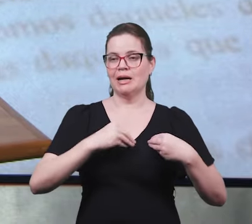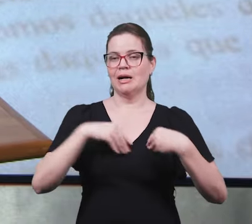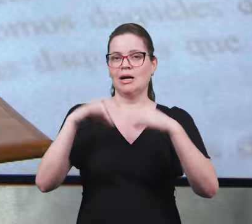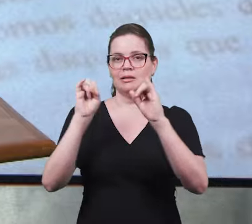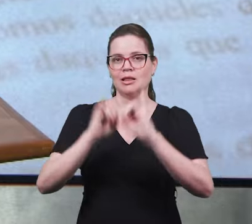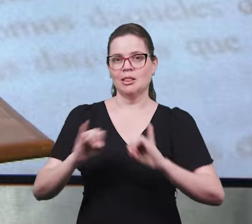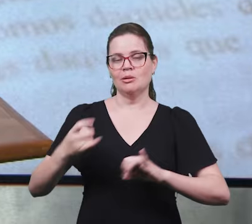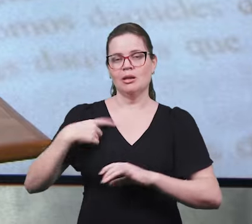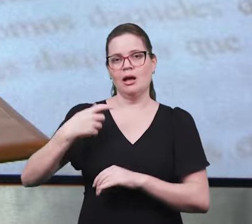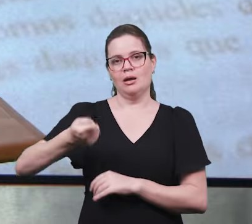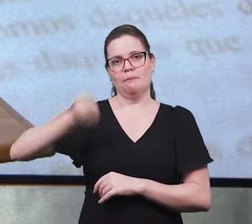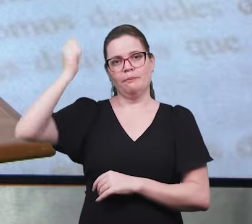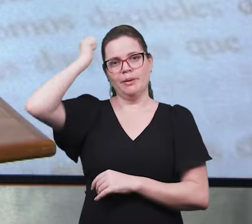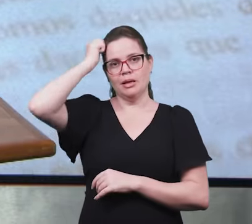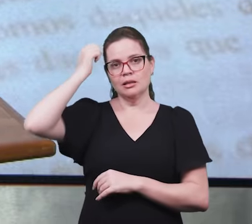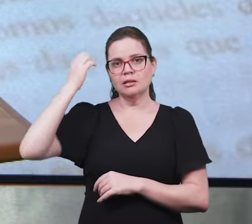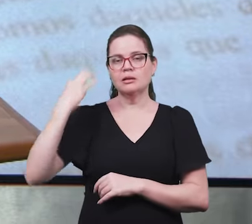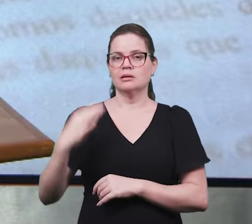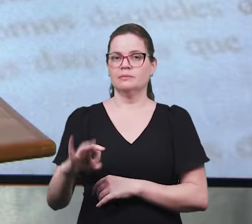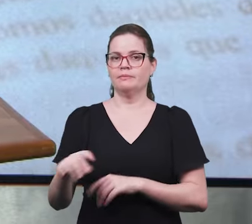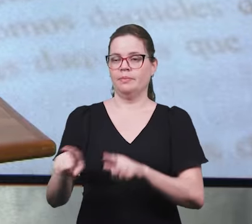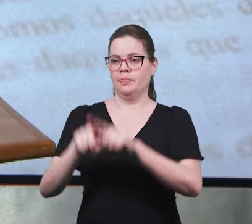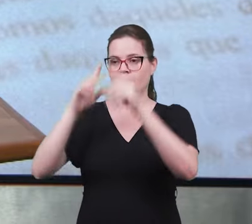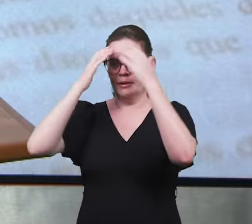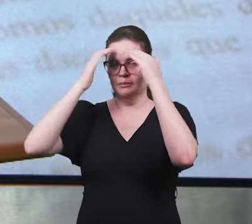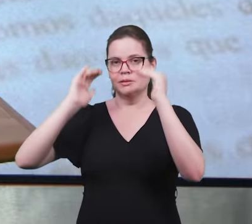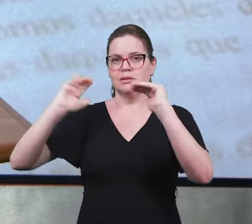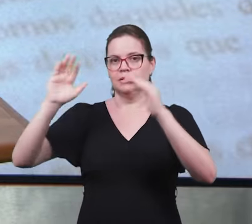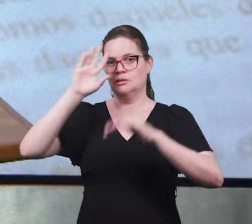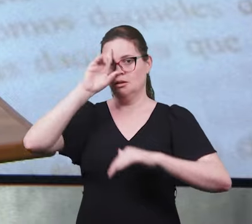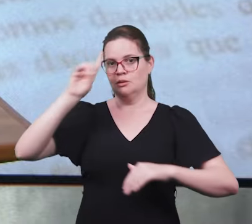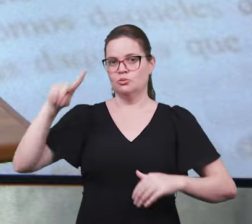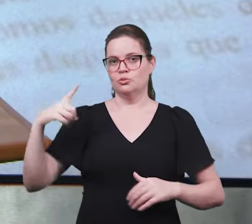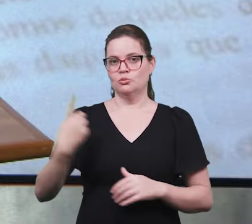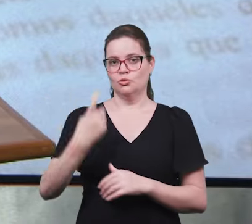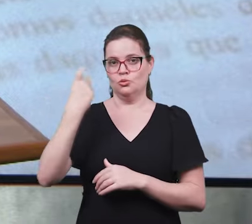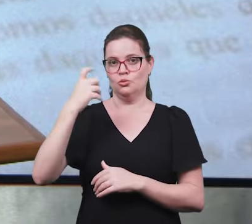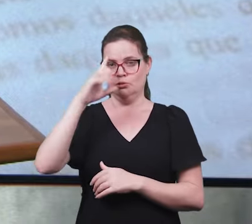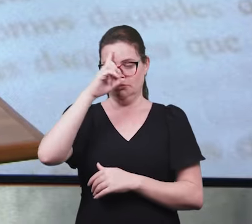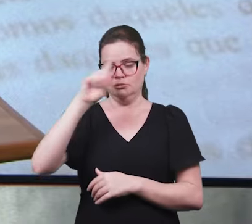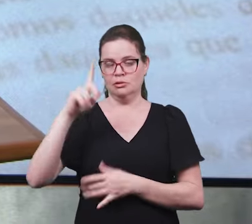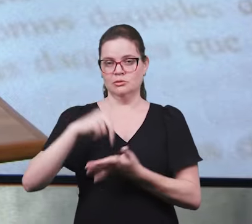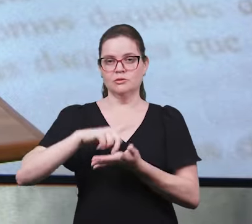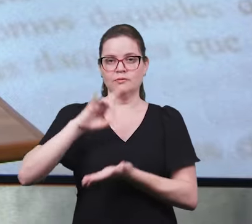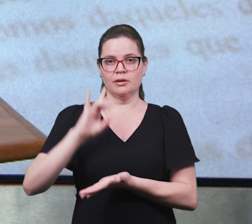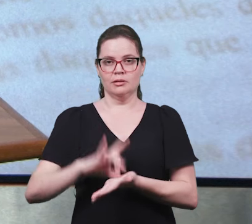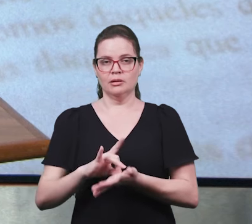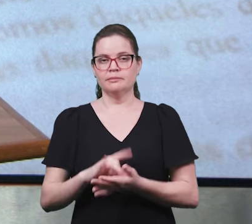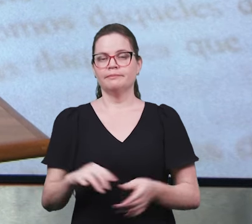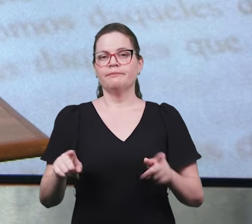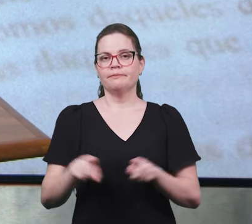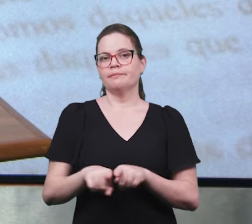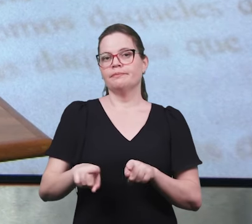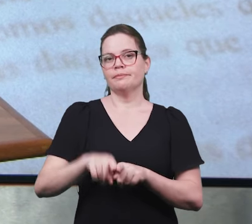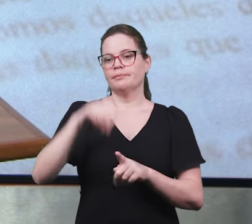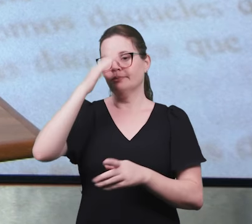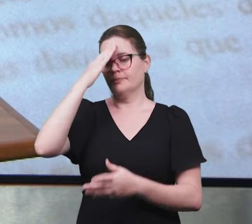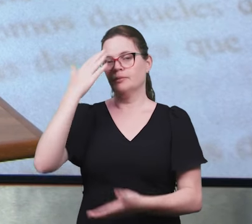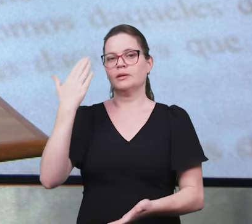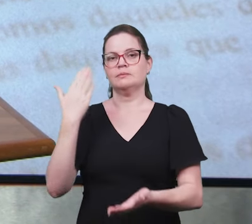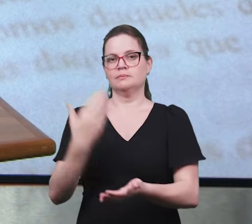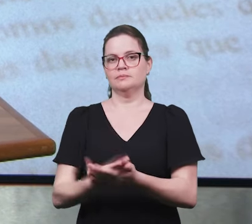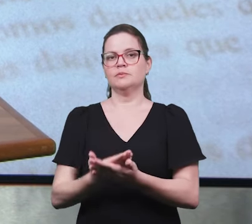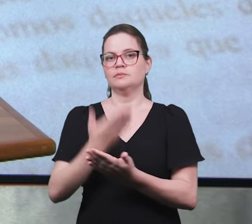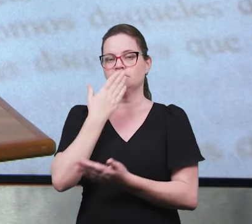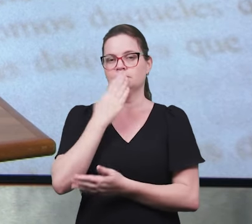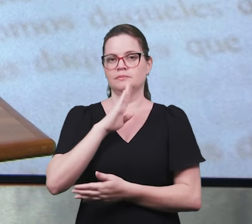idolatria, obedecer a Deus como o único Deus verdadeiro e confiar nas